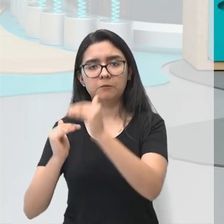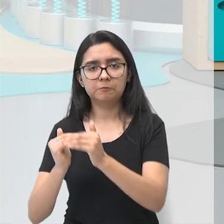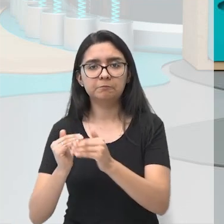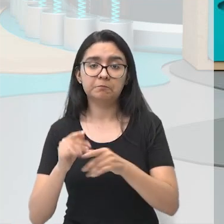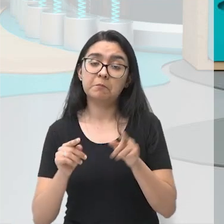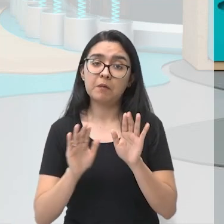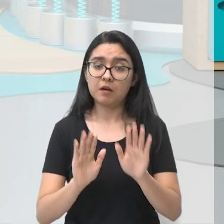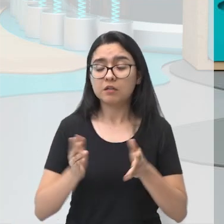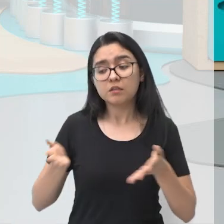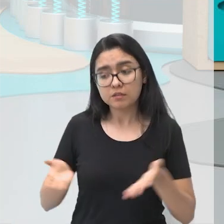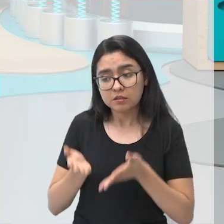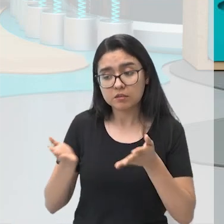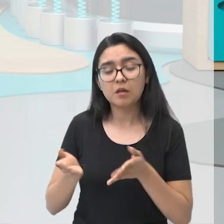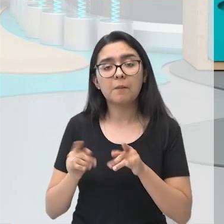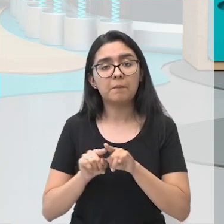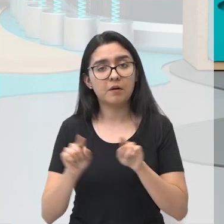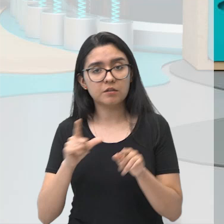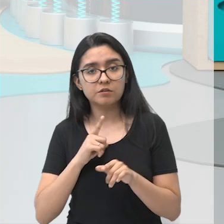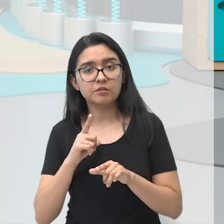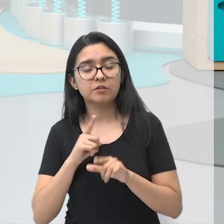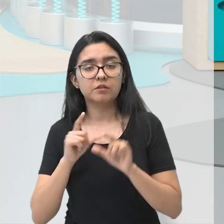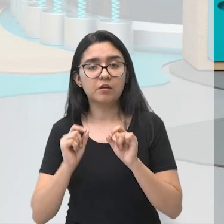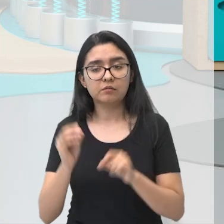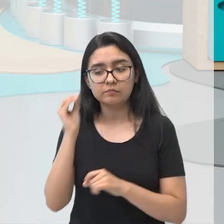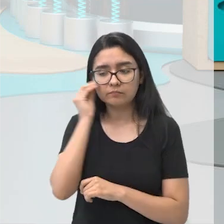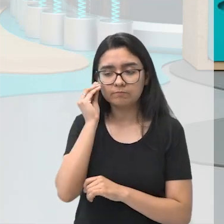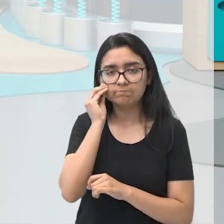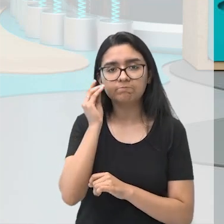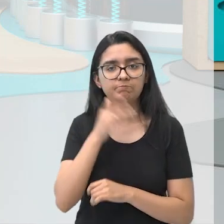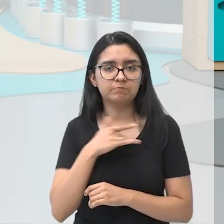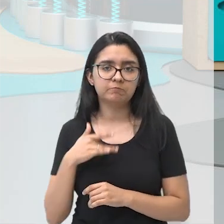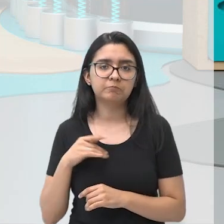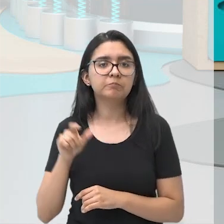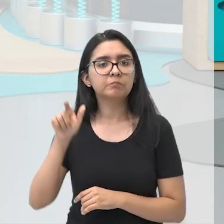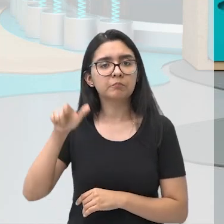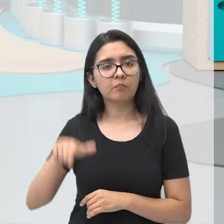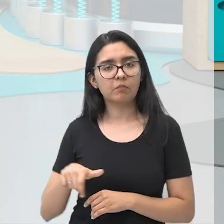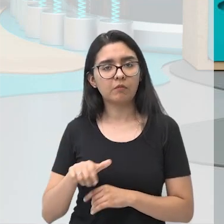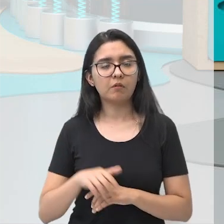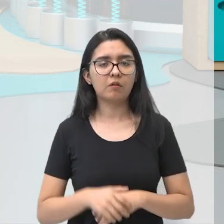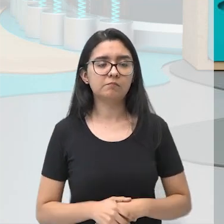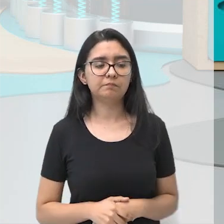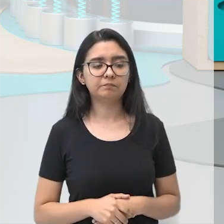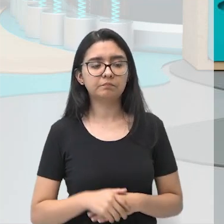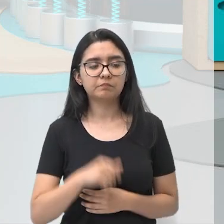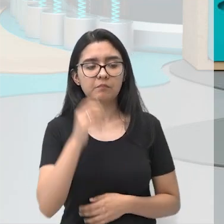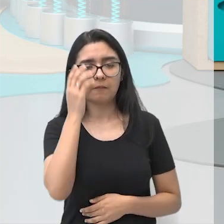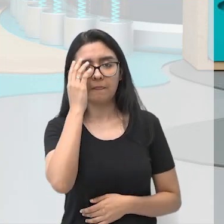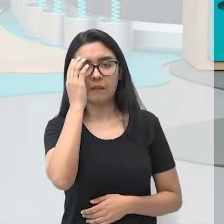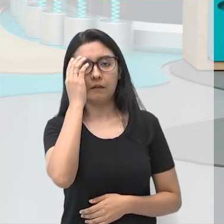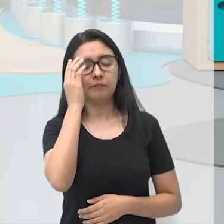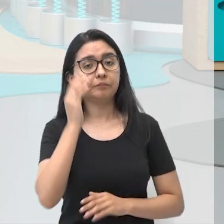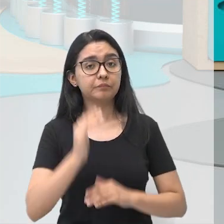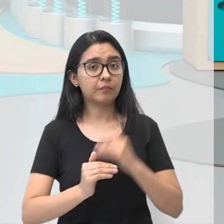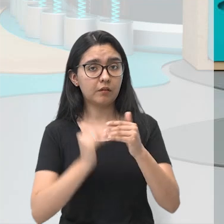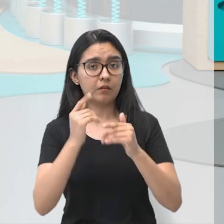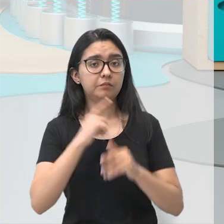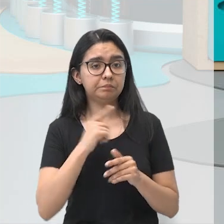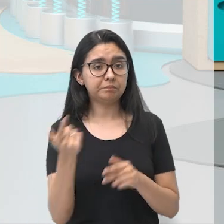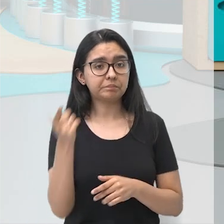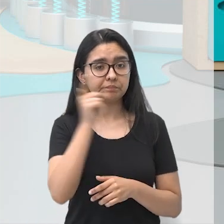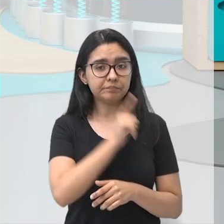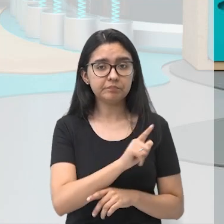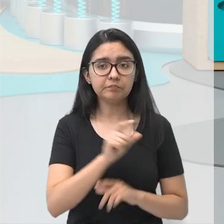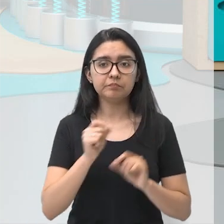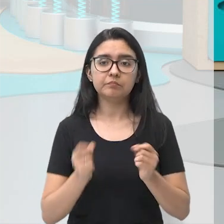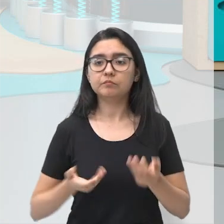estimular, mas dentro de um limite, dentro de uma observação saudável ali, perfeito? E aí, com o tempo, ele desenvolve o equilíbrio e é